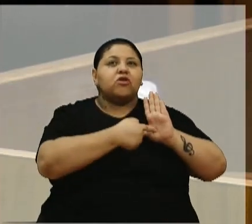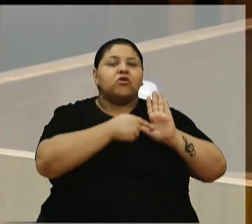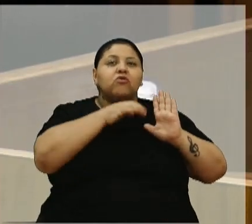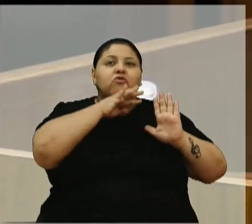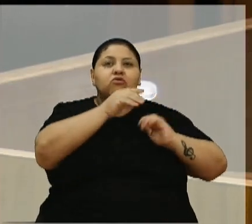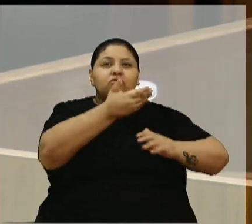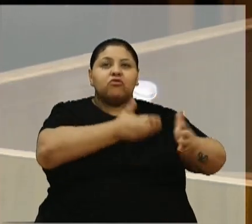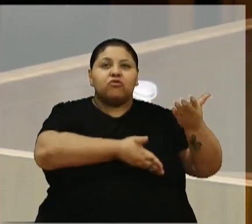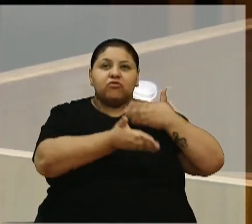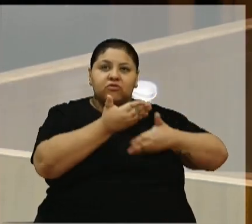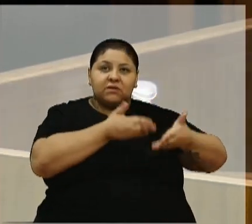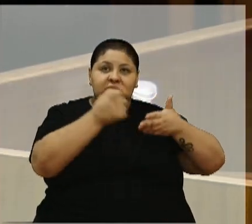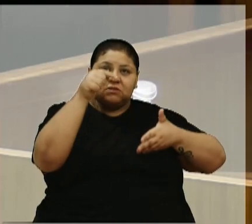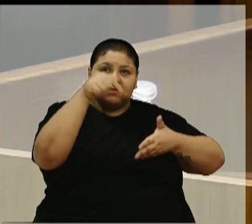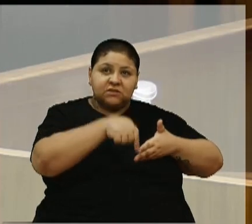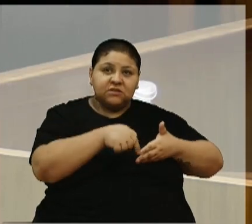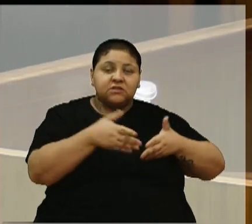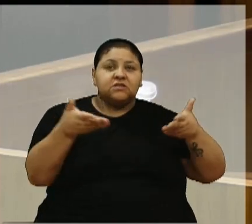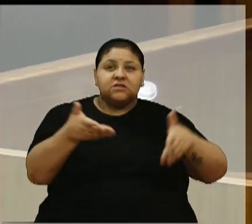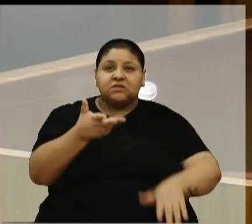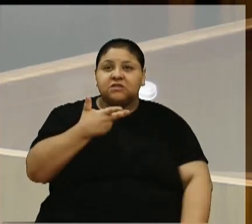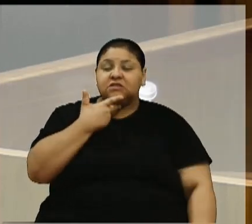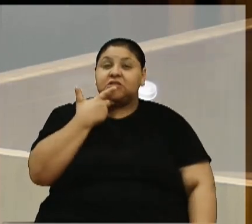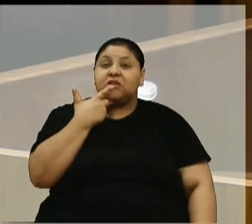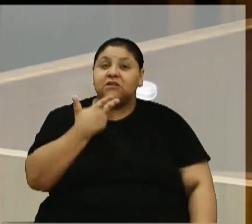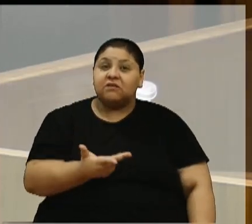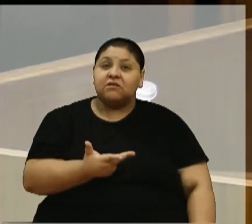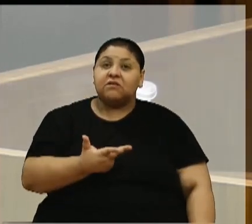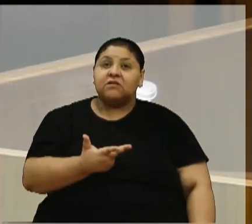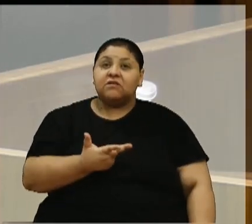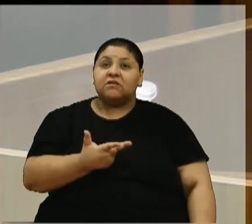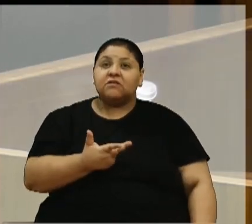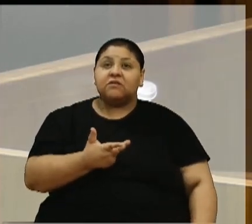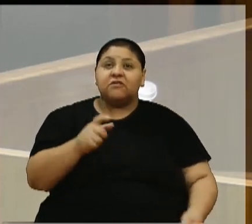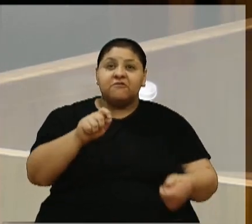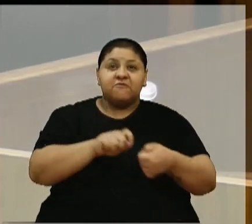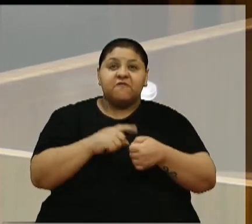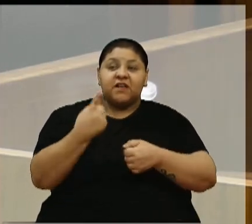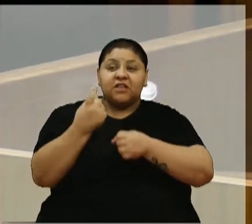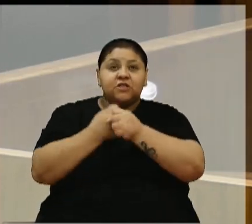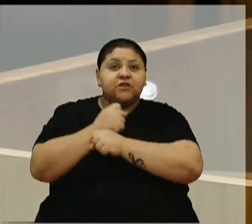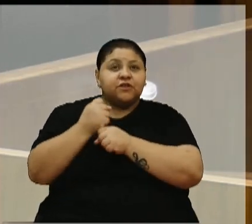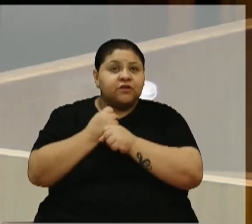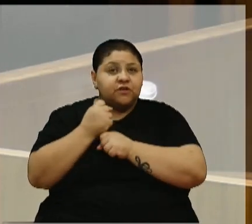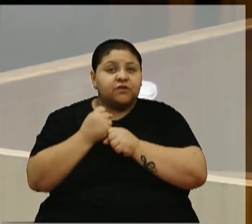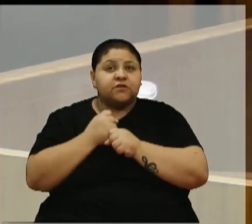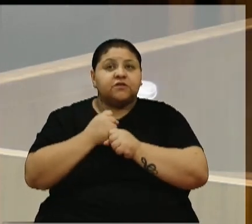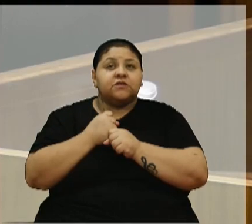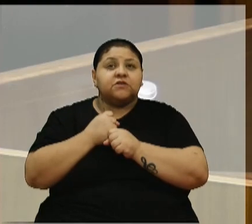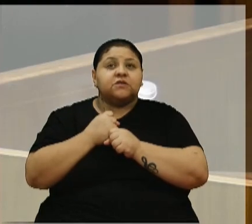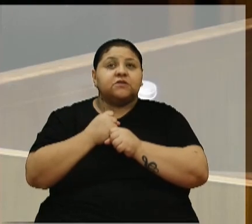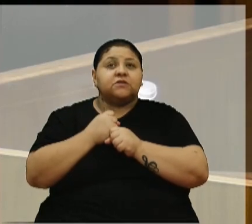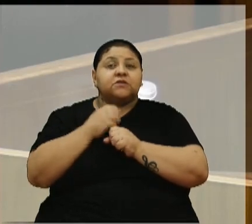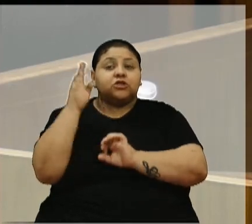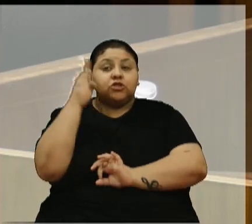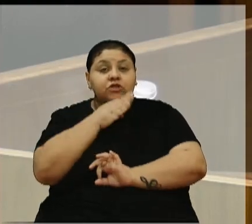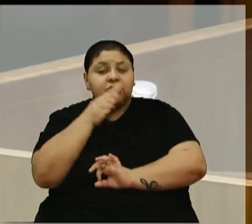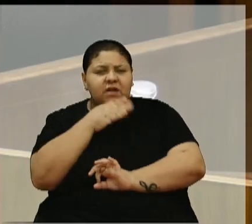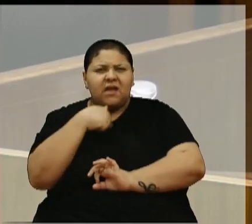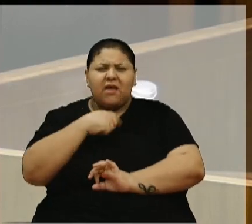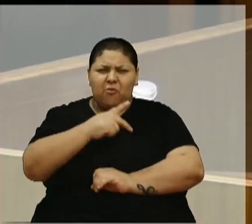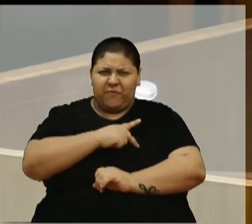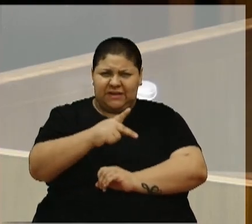tem muitas vezes aqui. Já falei de um caso, de uma situação que faz 1 ano, que a gente correu, enquanto que eu era presidente da Comissão